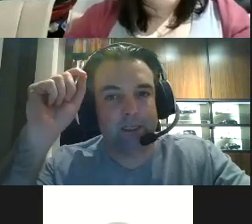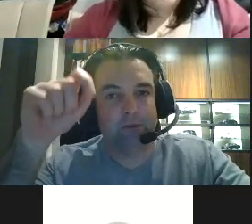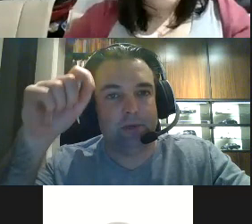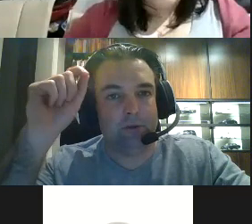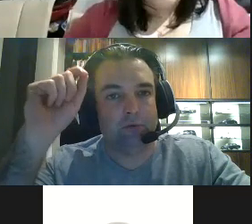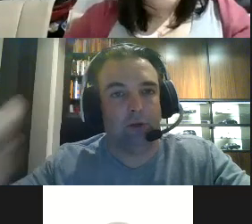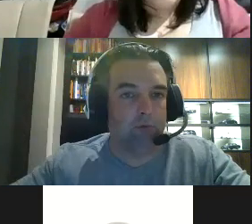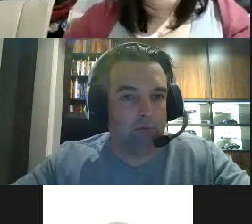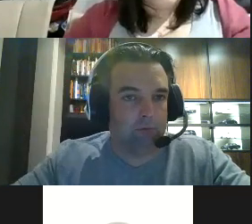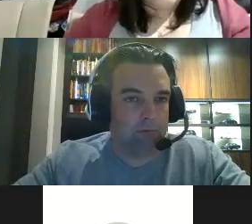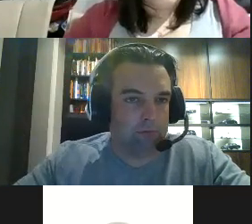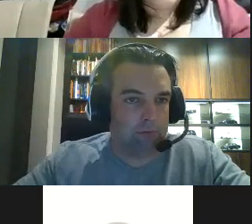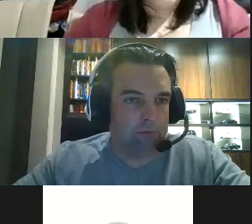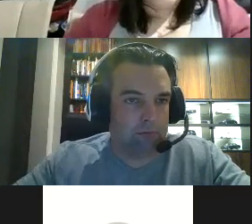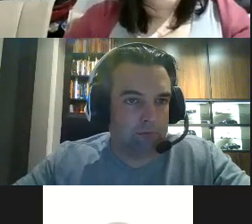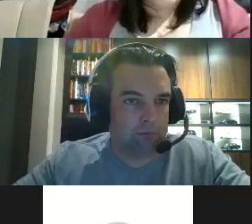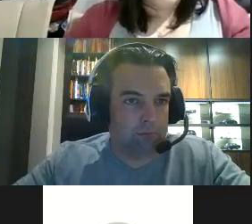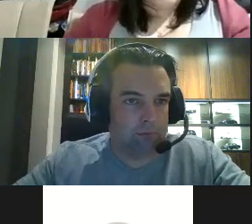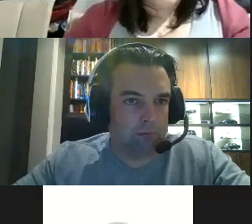tirar sedimento do rio.